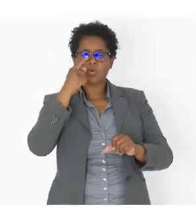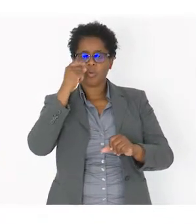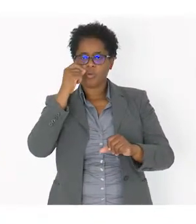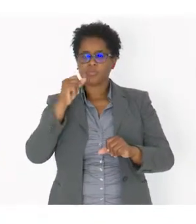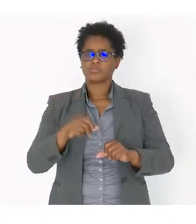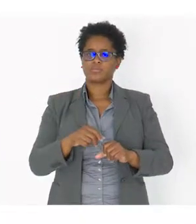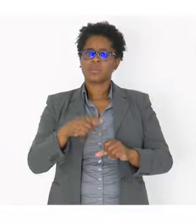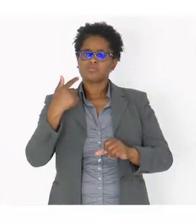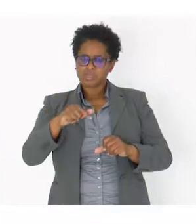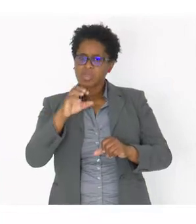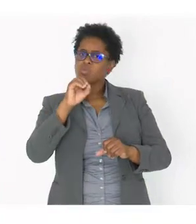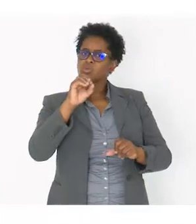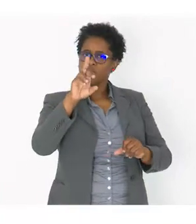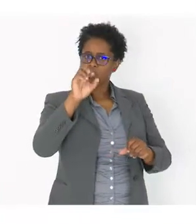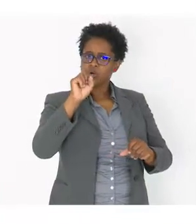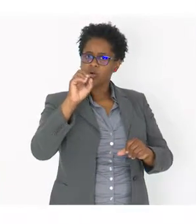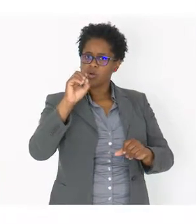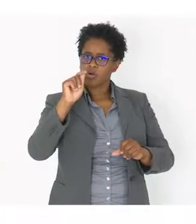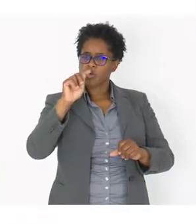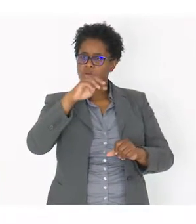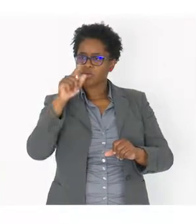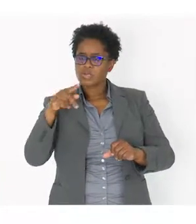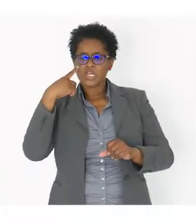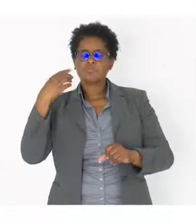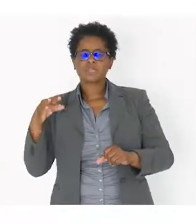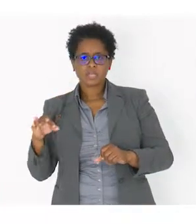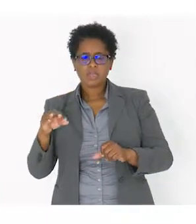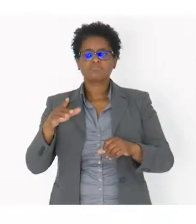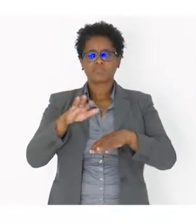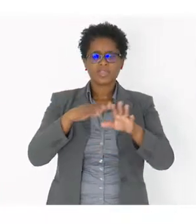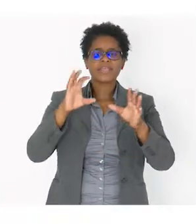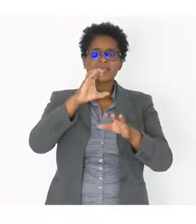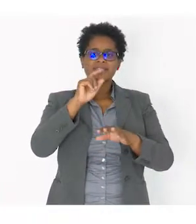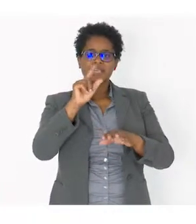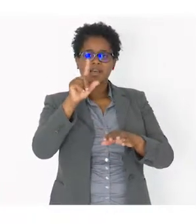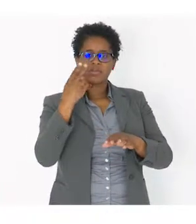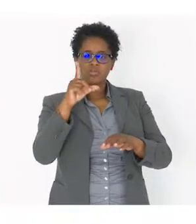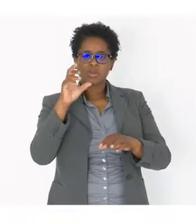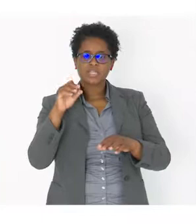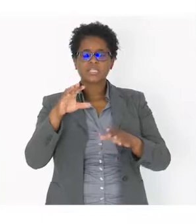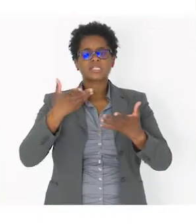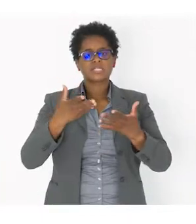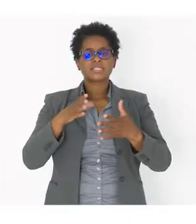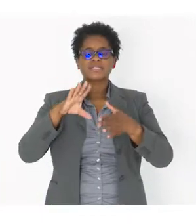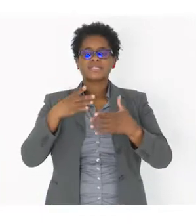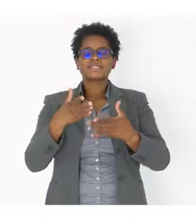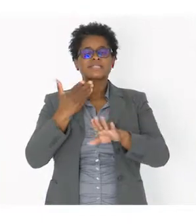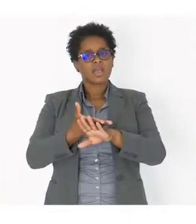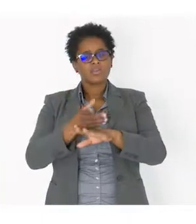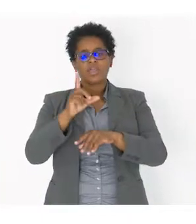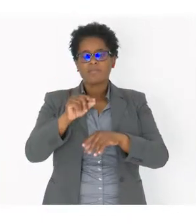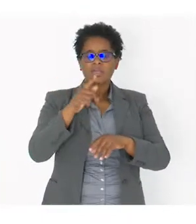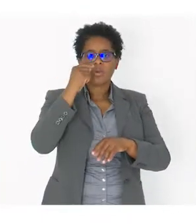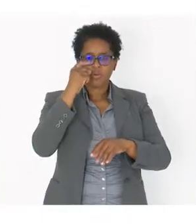órgãos especializados na produção das células sexuais masculinas